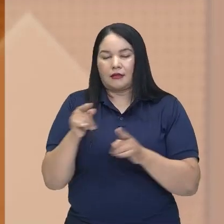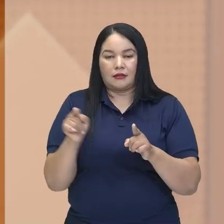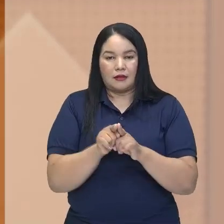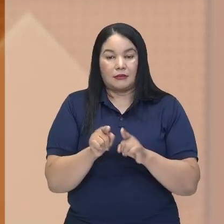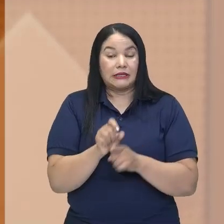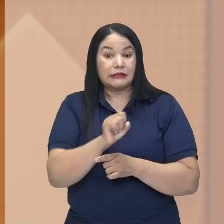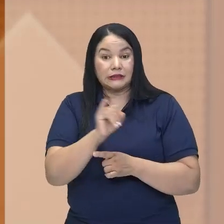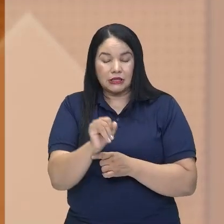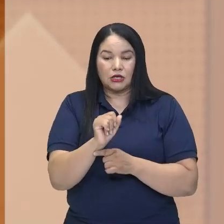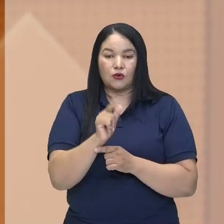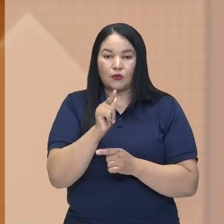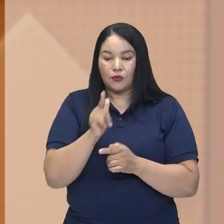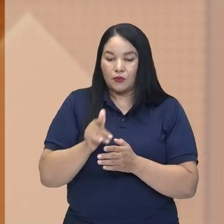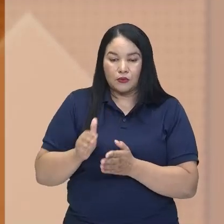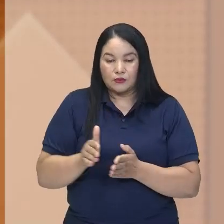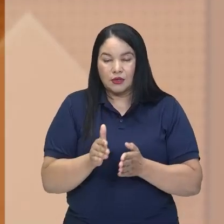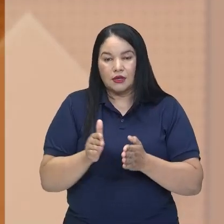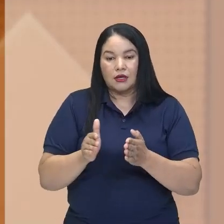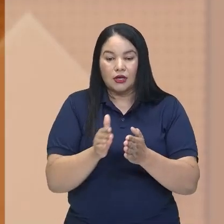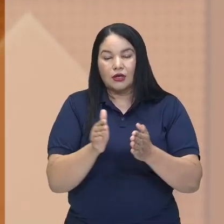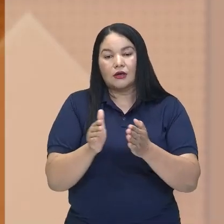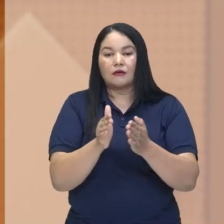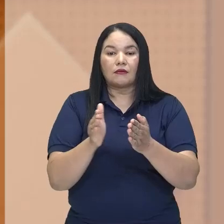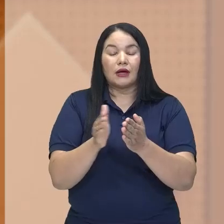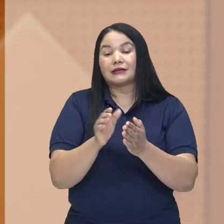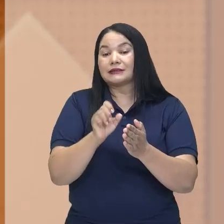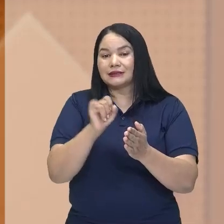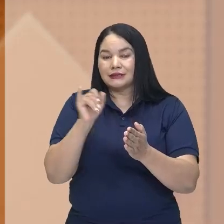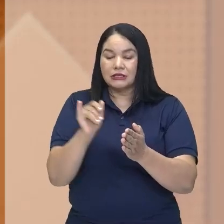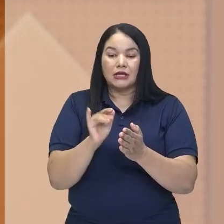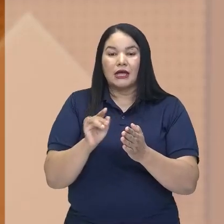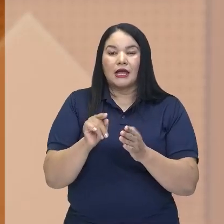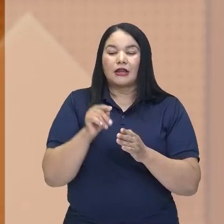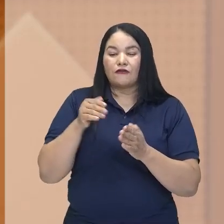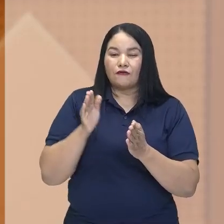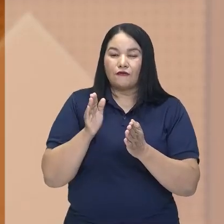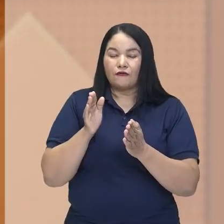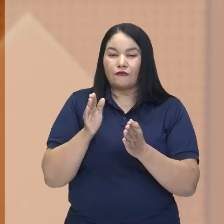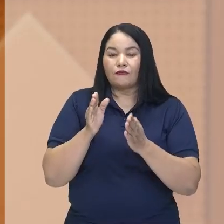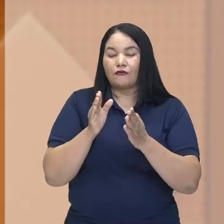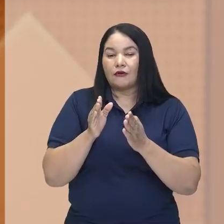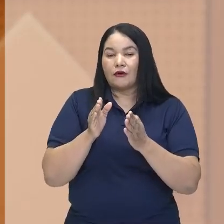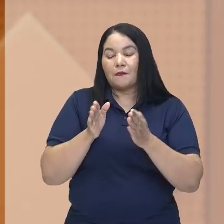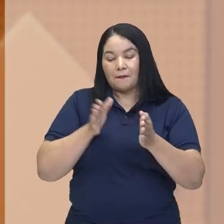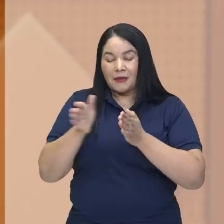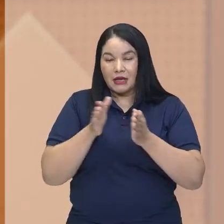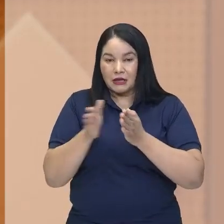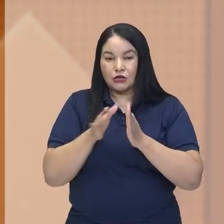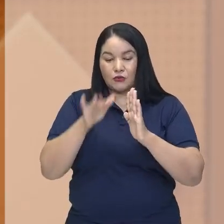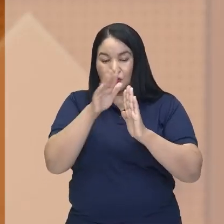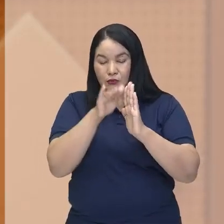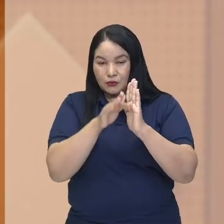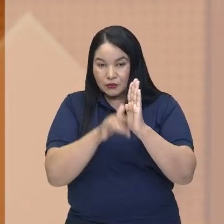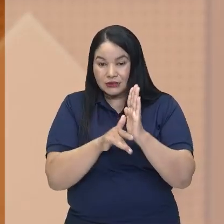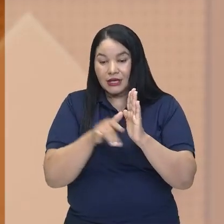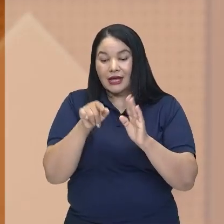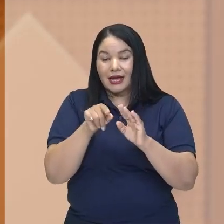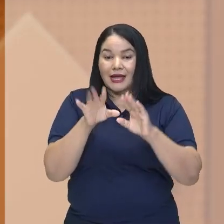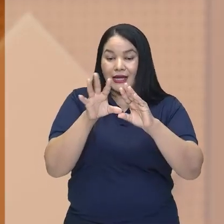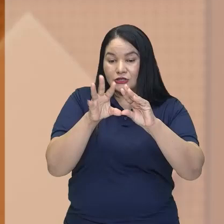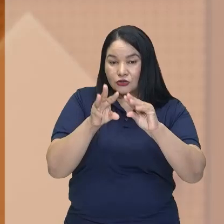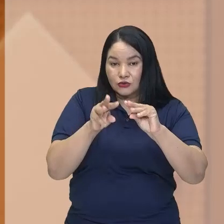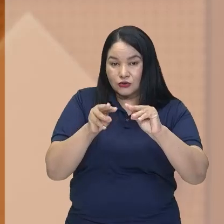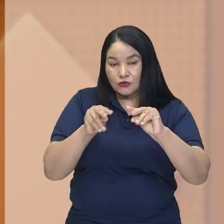rio ele é ali um rio intermitente, né, que ele vai secar durante a estiagem, seja ali pelo processo